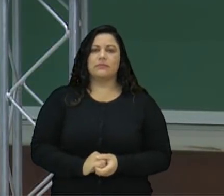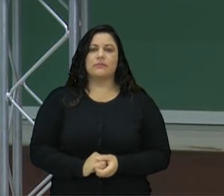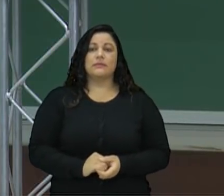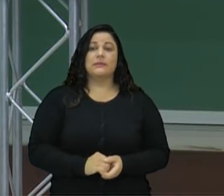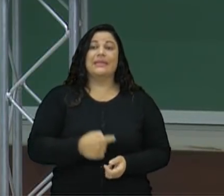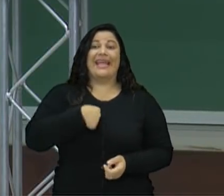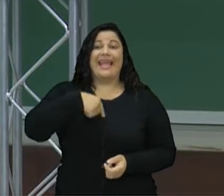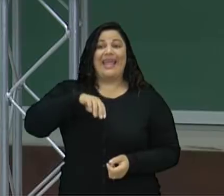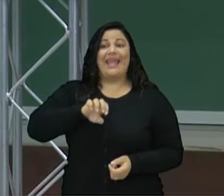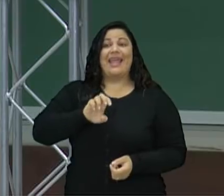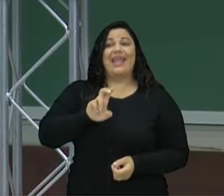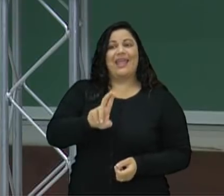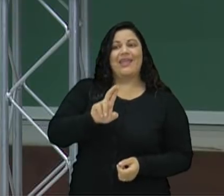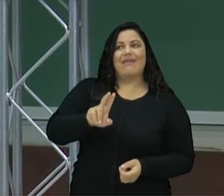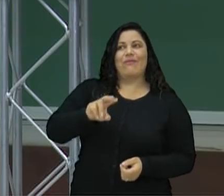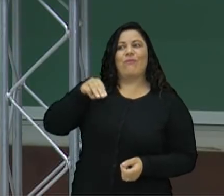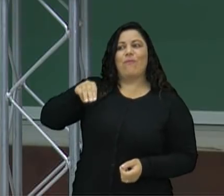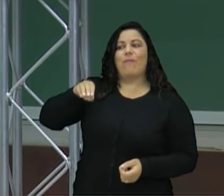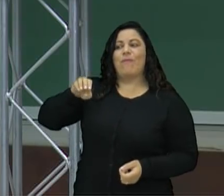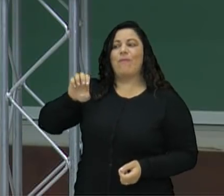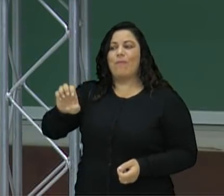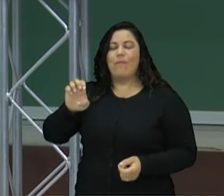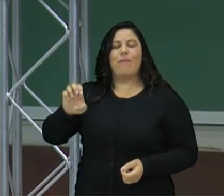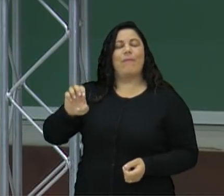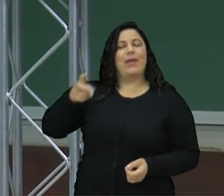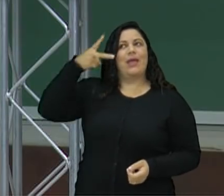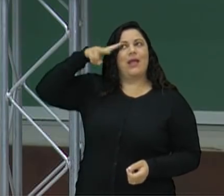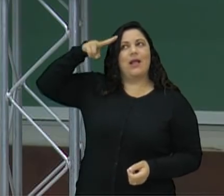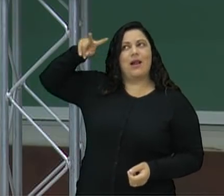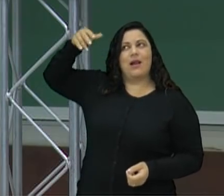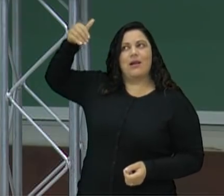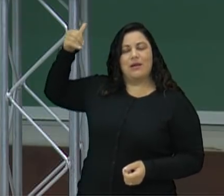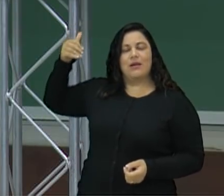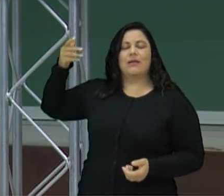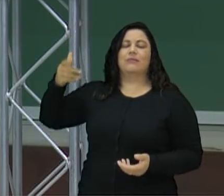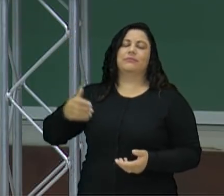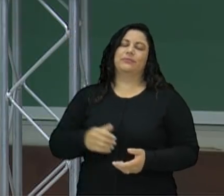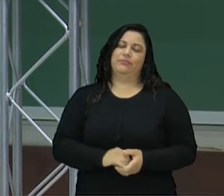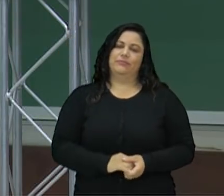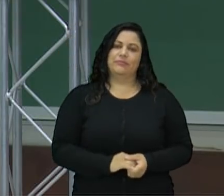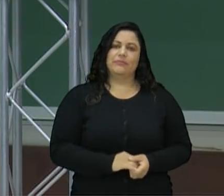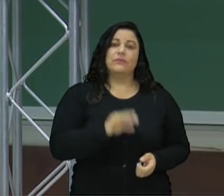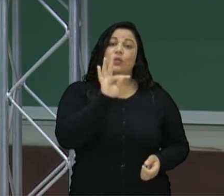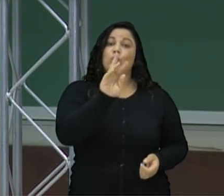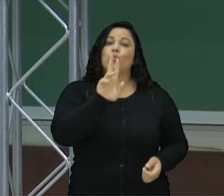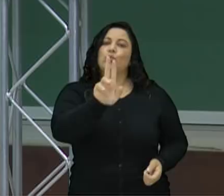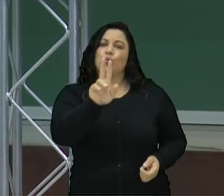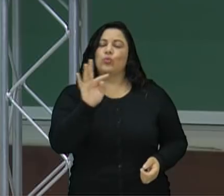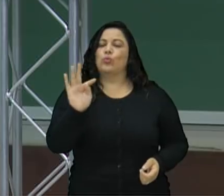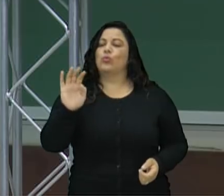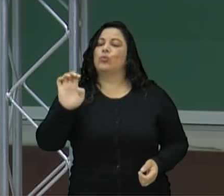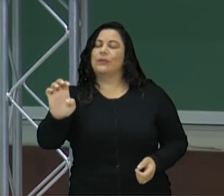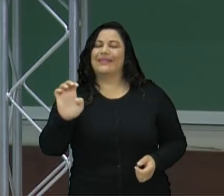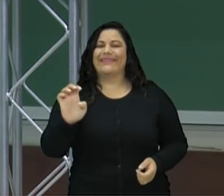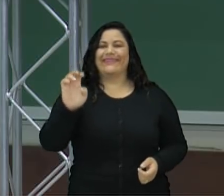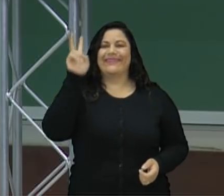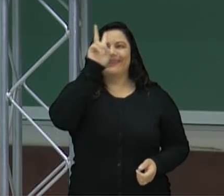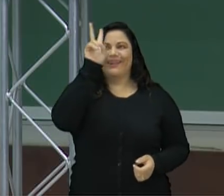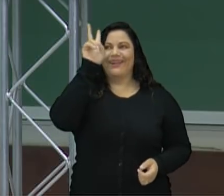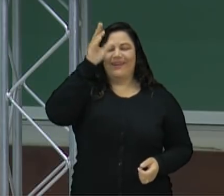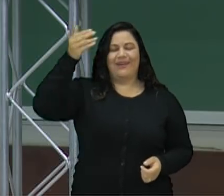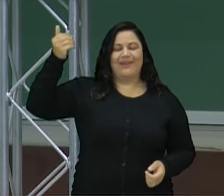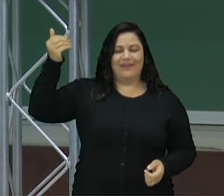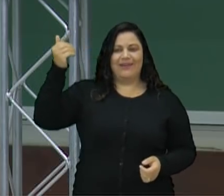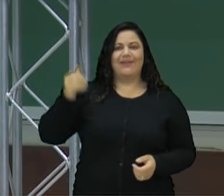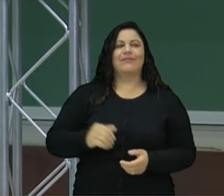fica eu me lembro de, então eu me lembro disso, eu me lembro daquilo, né? Tu te lembras. O te é o pronome oblíquo